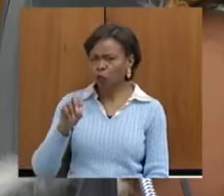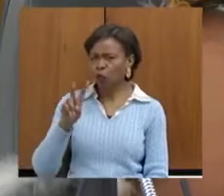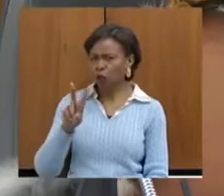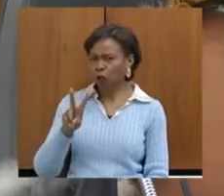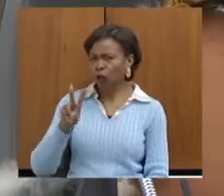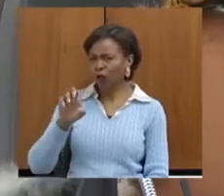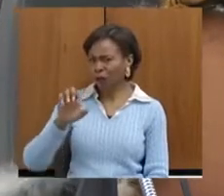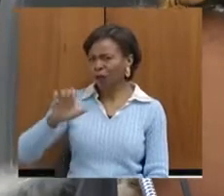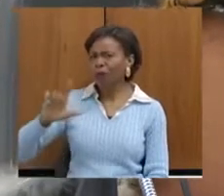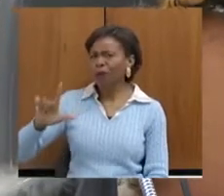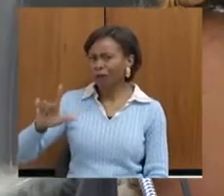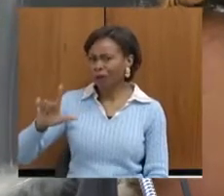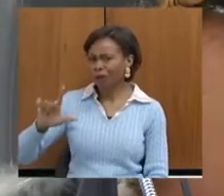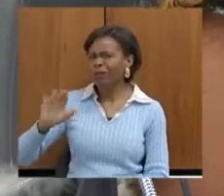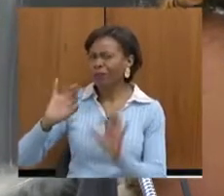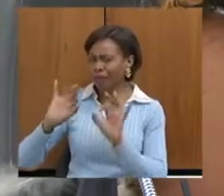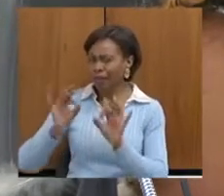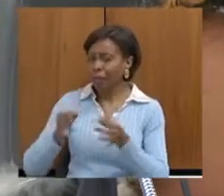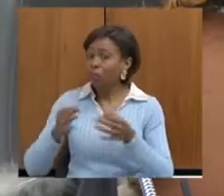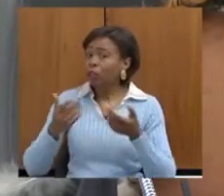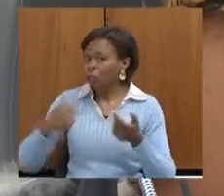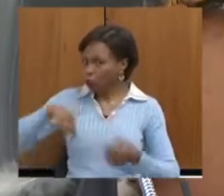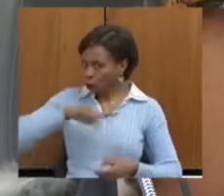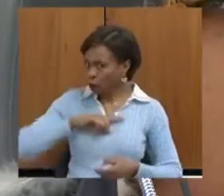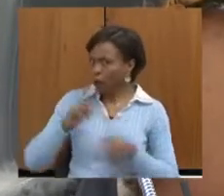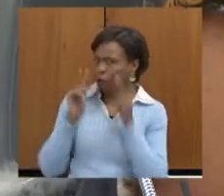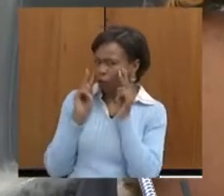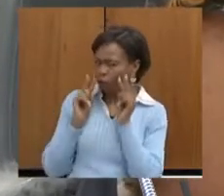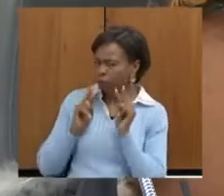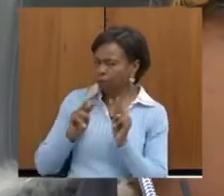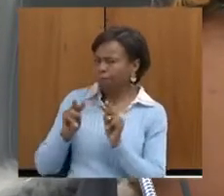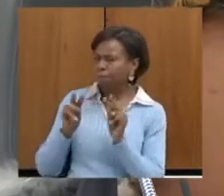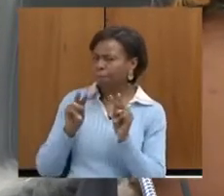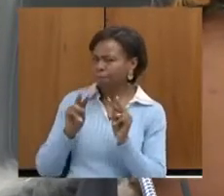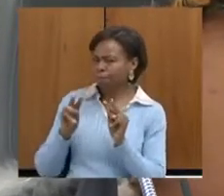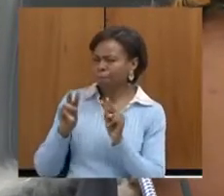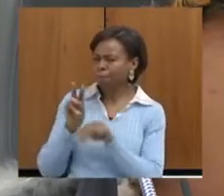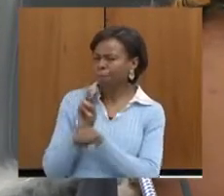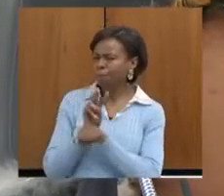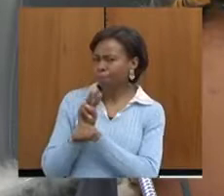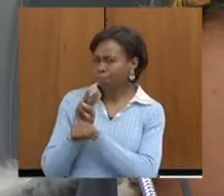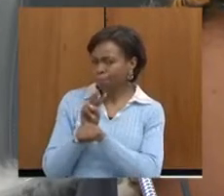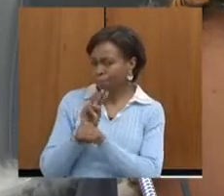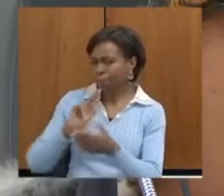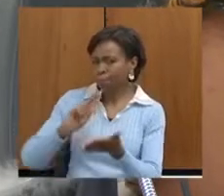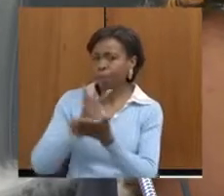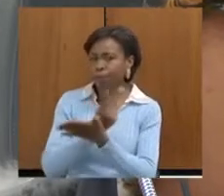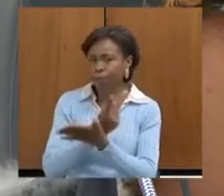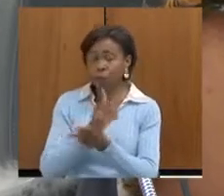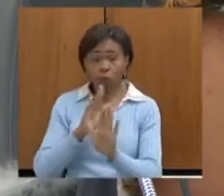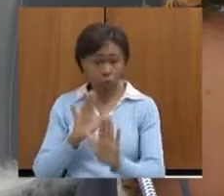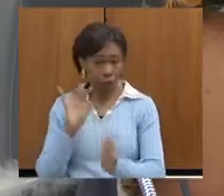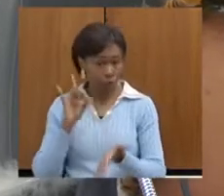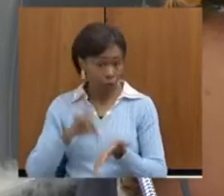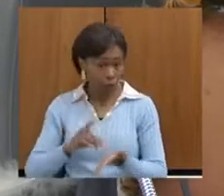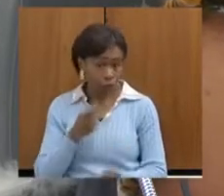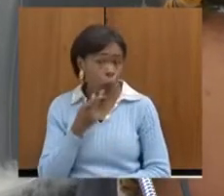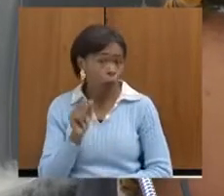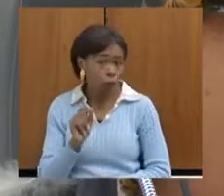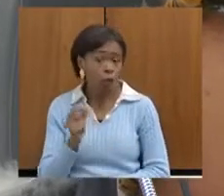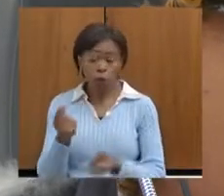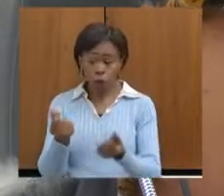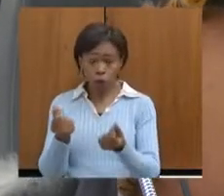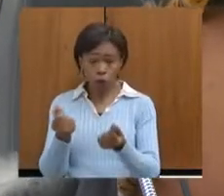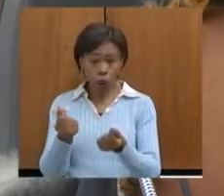é muito bem nós estamos acompanhando esse desdobramento então que nós estamos afirmando é o dinheiro